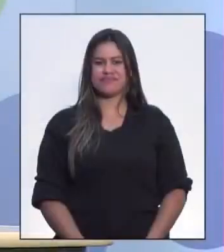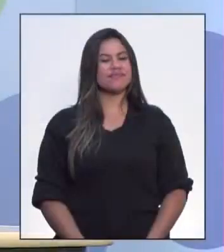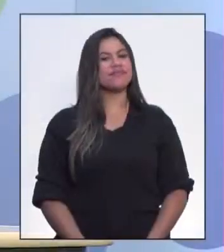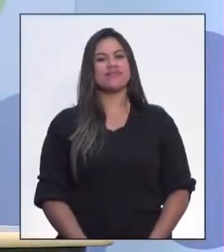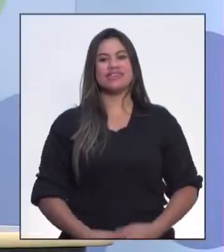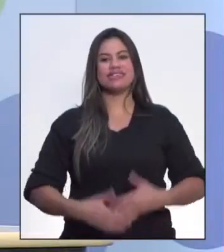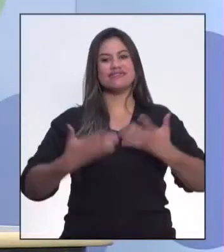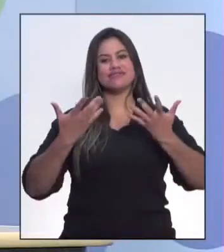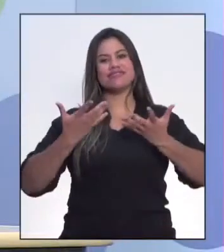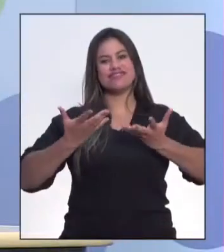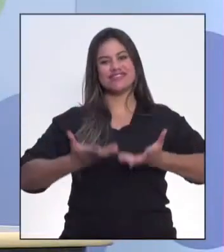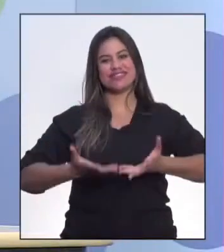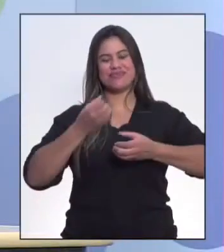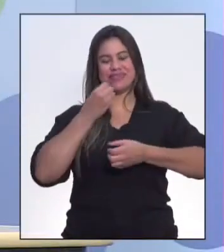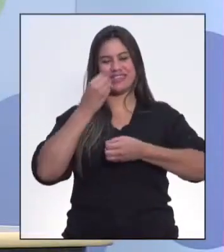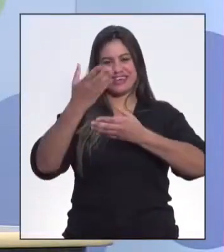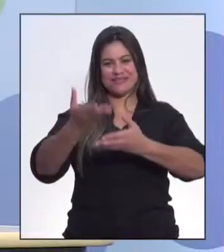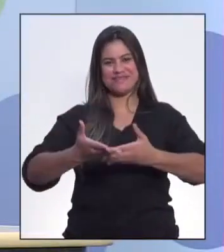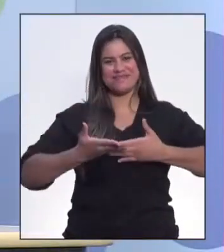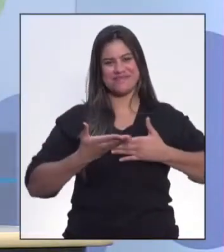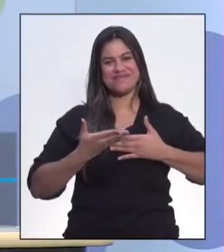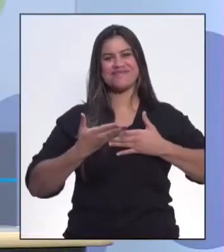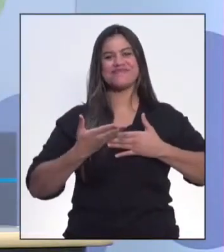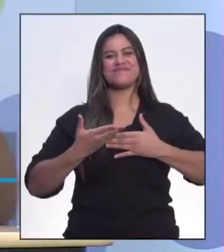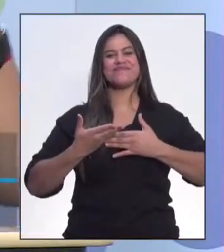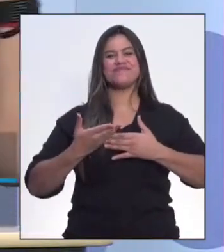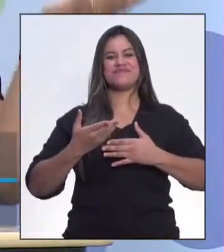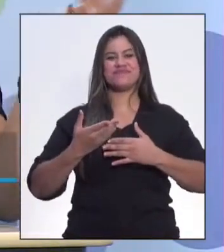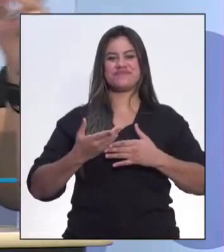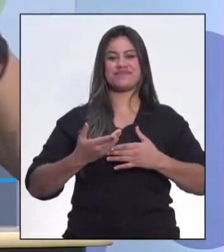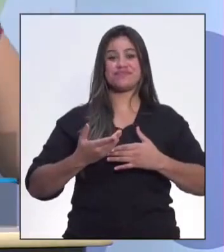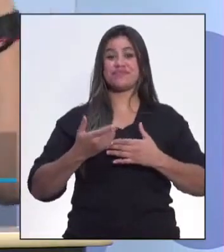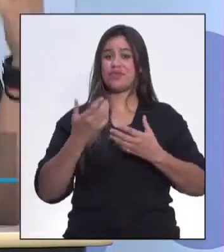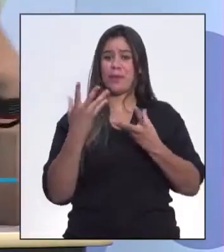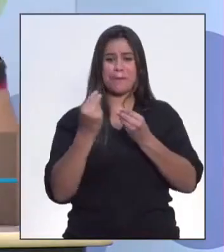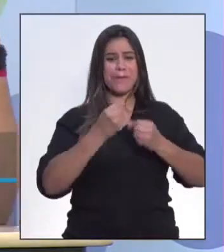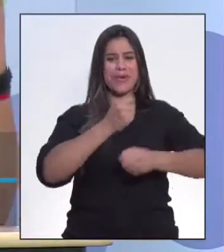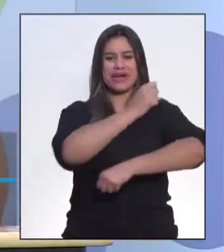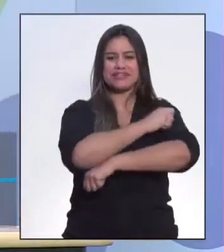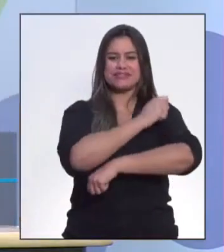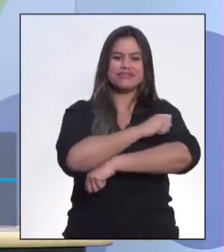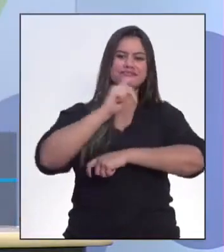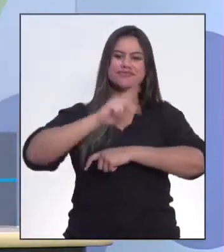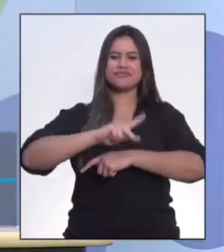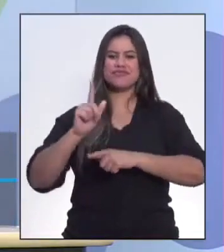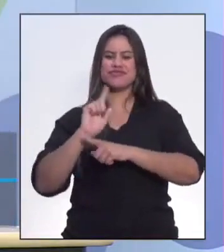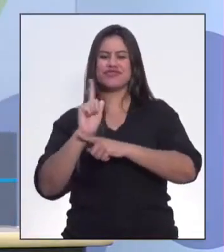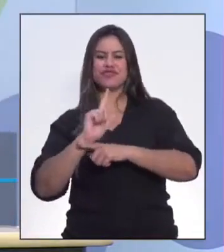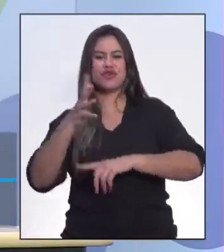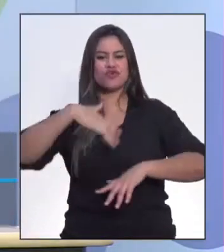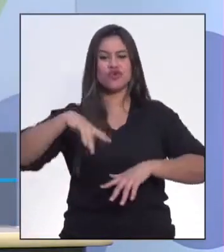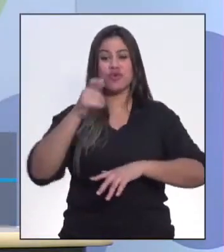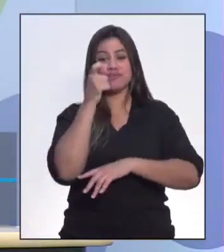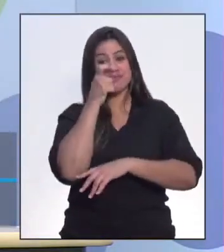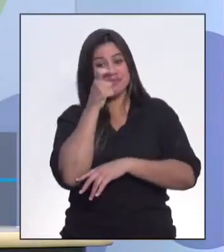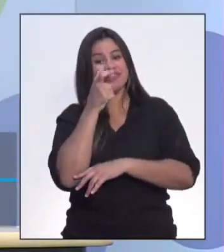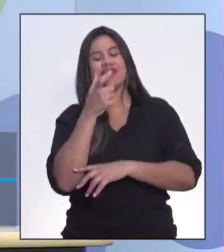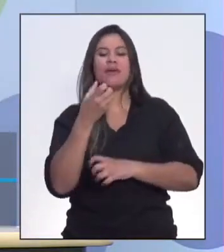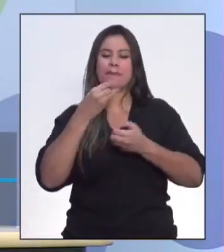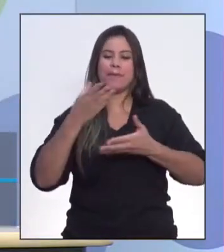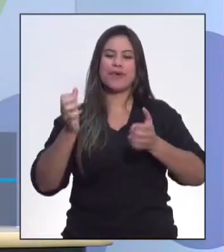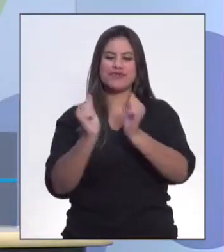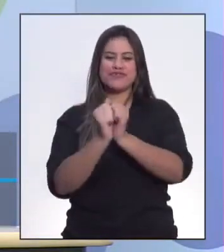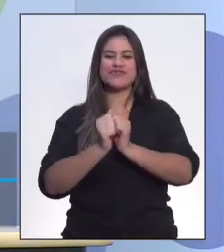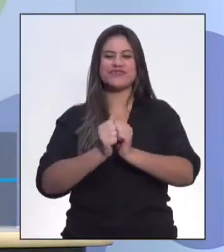Bem-vindos de volta, alunos da terceira série do ensino médio, né? Tanto os alunos quanto professores, gestores, quem estiver aí assistindo a nossa aula, é sempre um prazer estar aqui